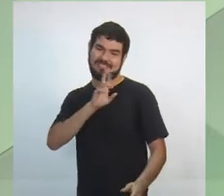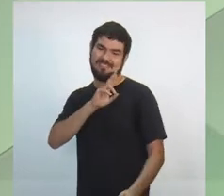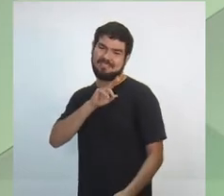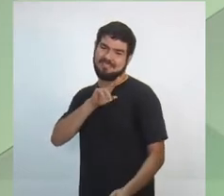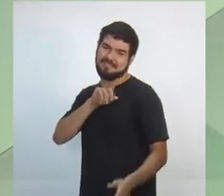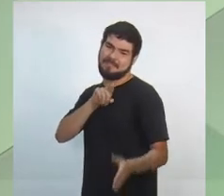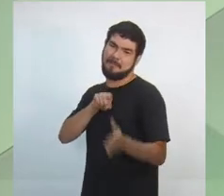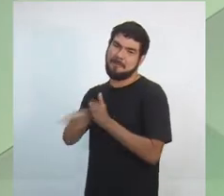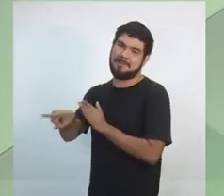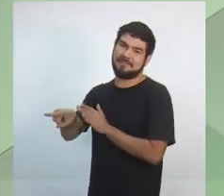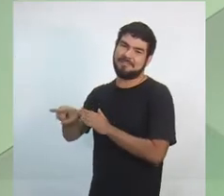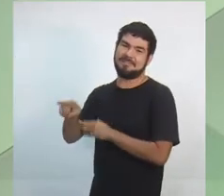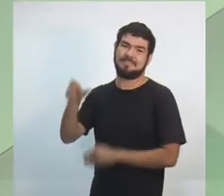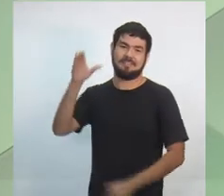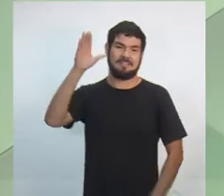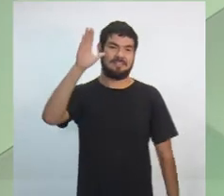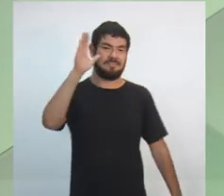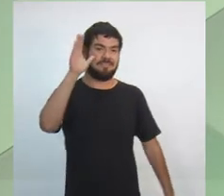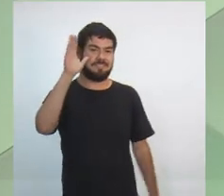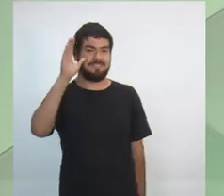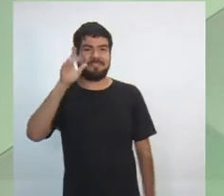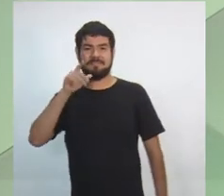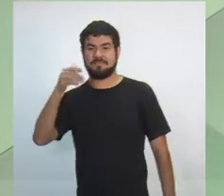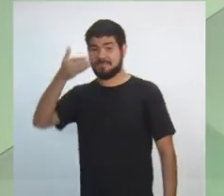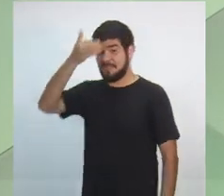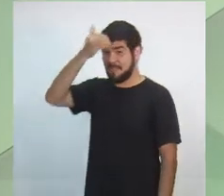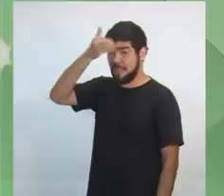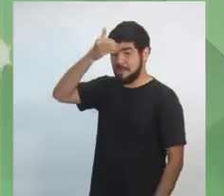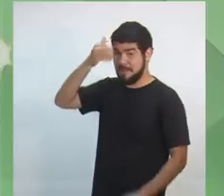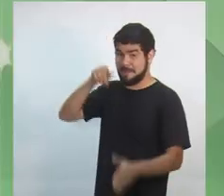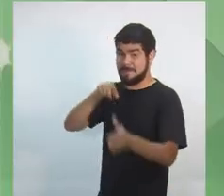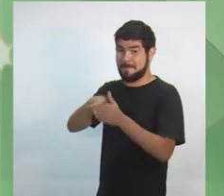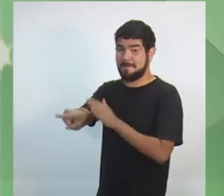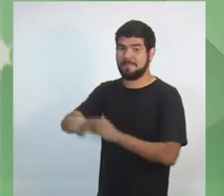fazer a pergunta para a candidata Lúcia Antoni.